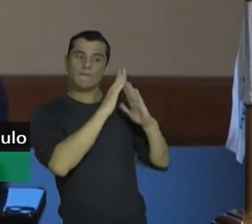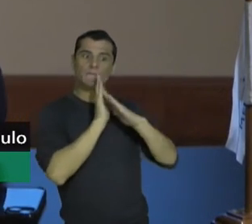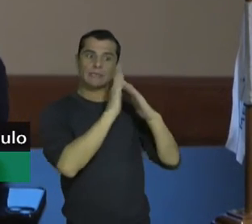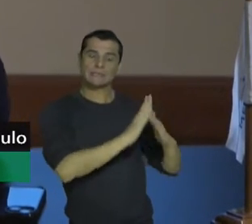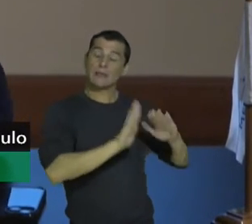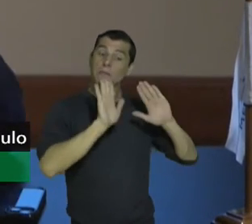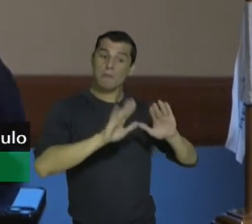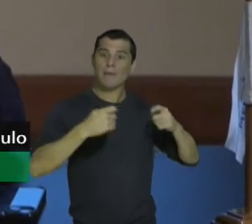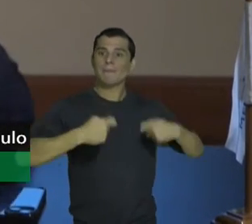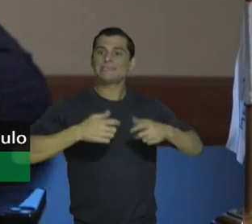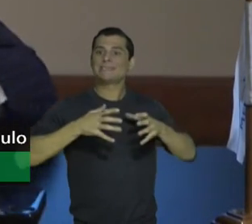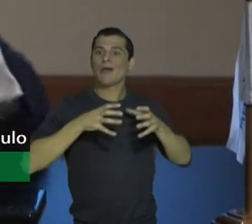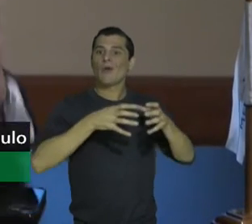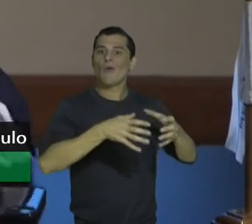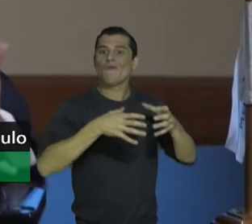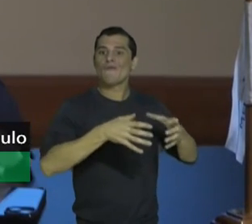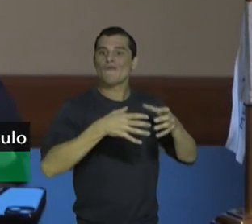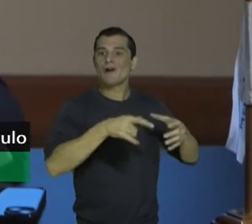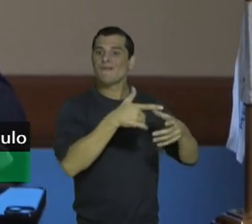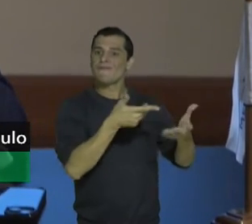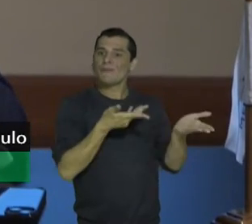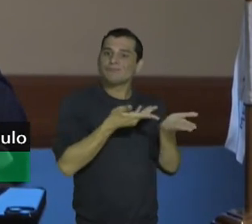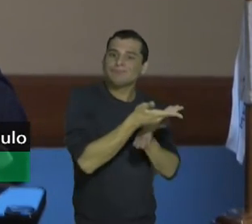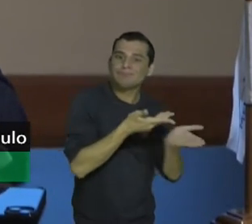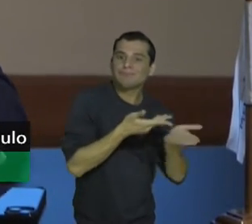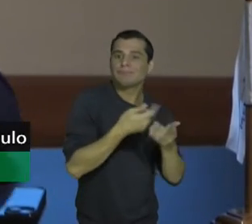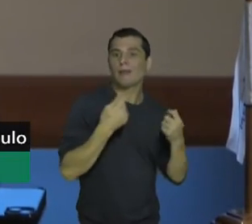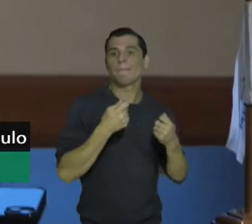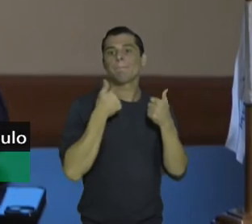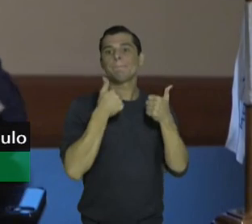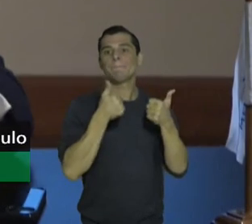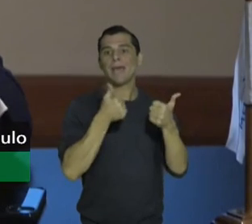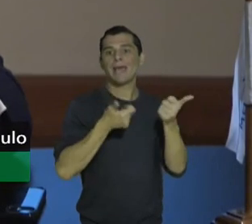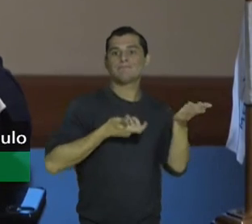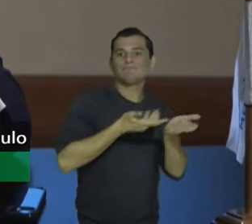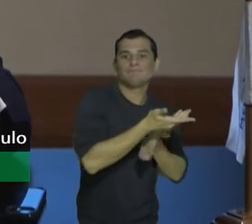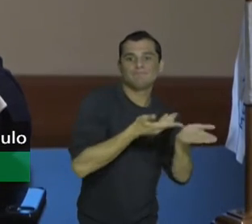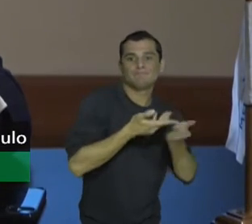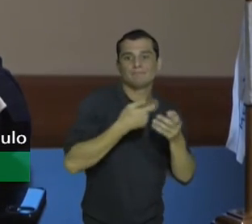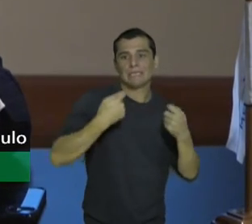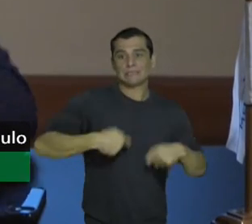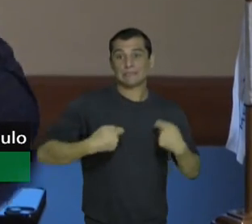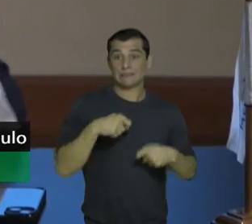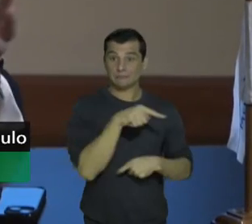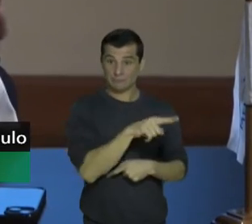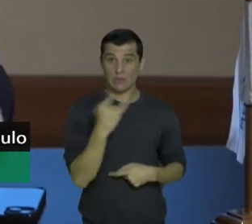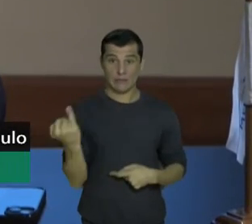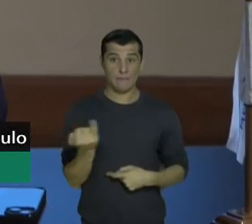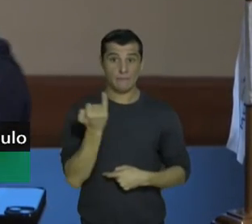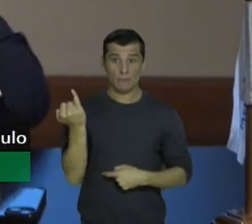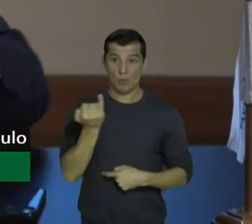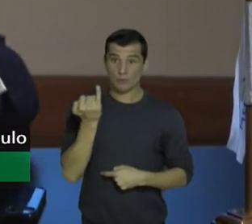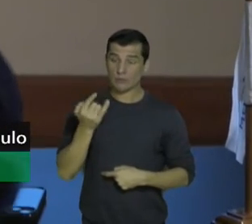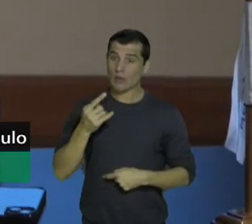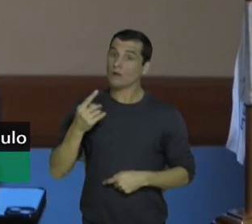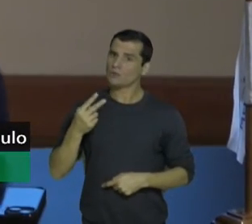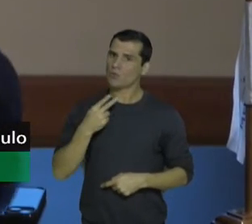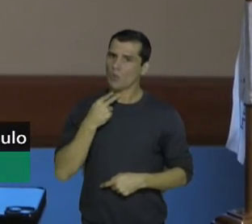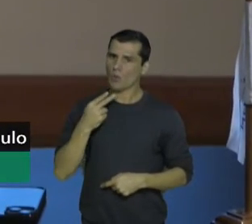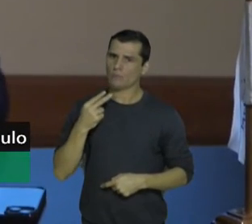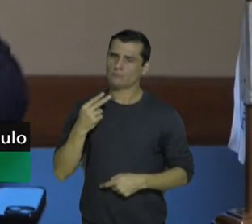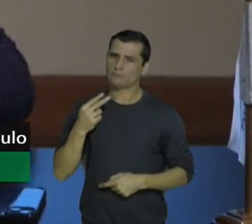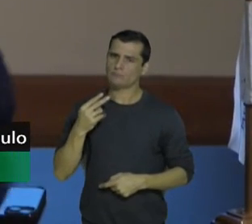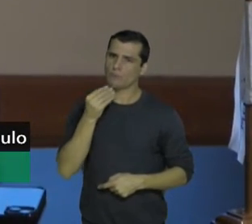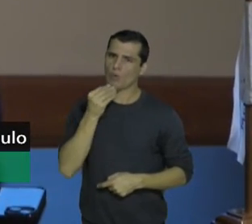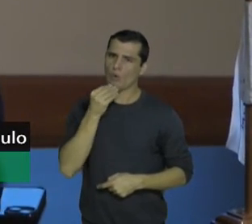então é importante que você se dê bem com ele tá isso é relevants tá isso do ponto de vista humano então é importante